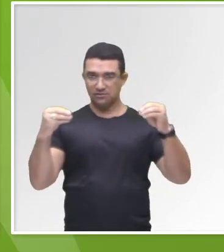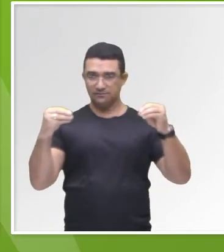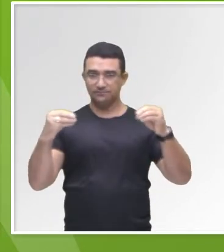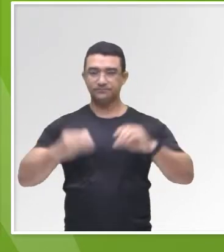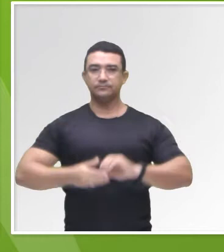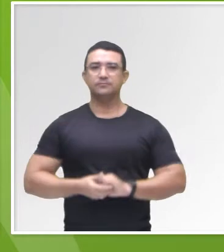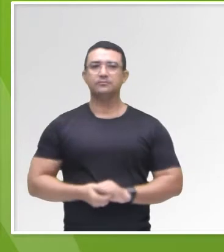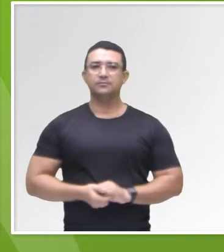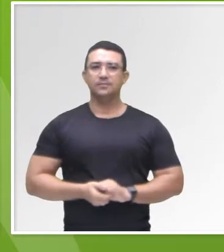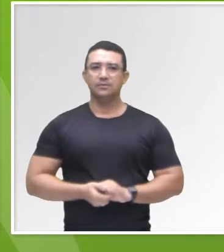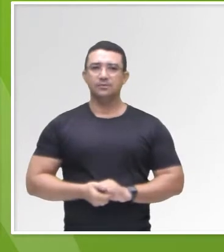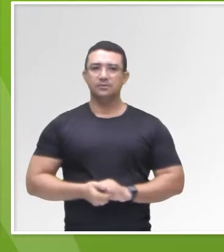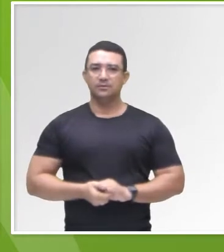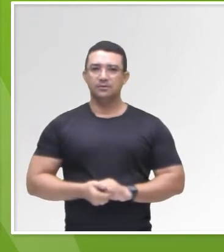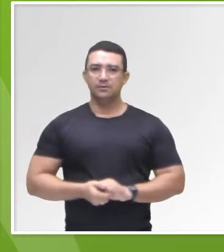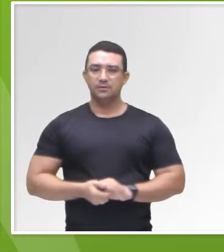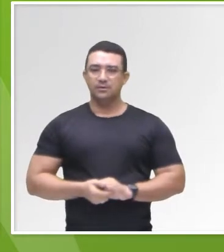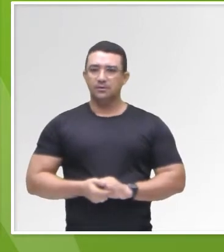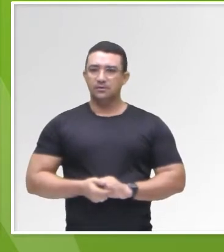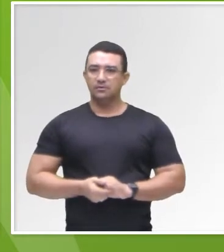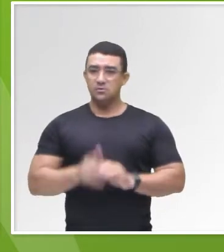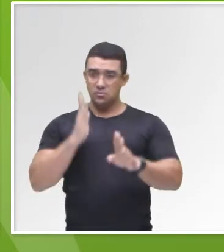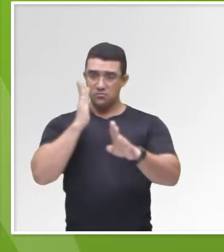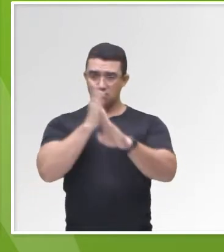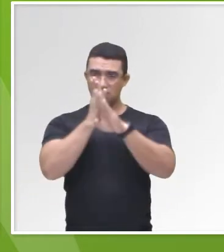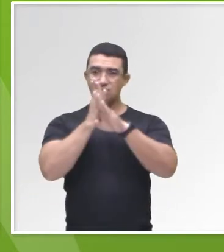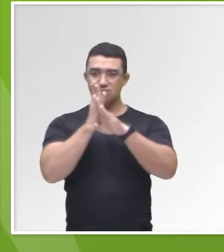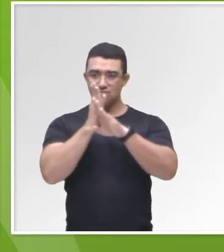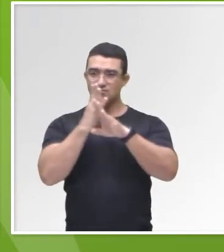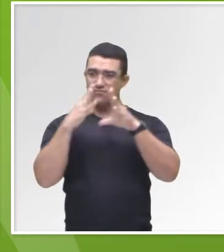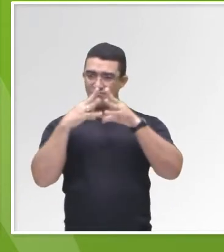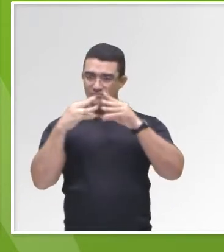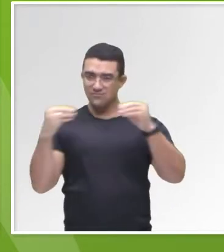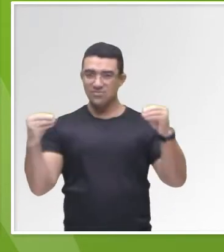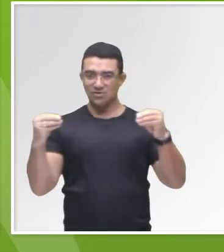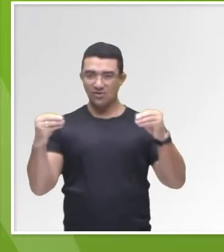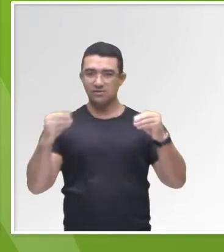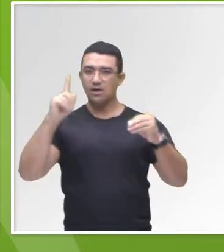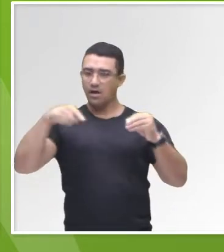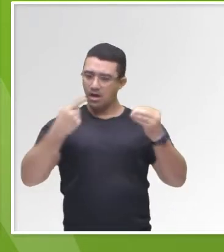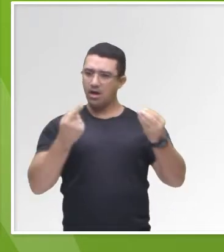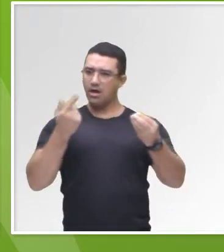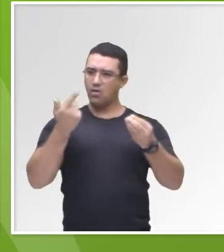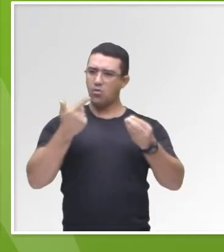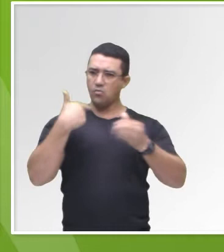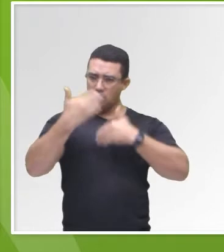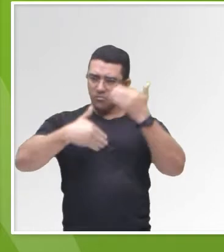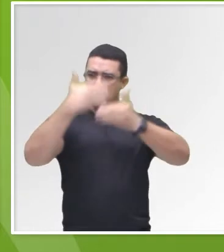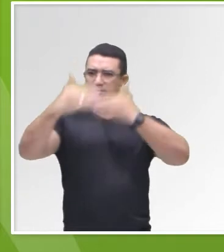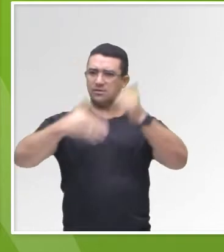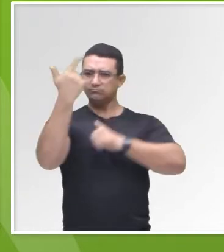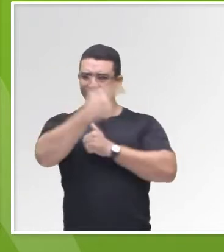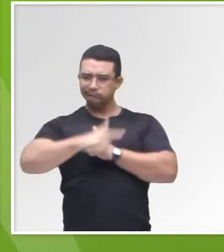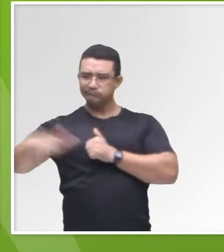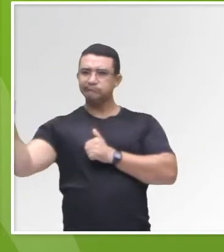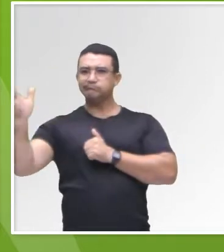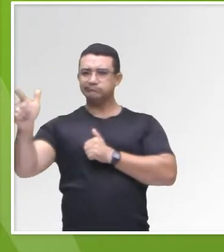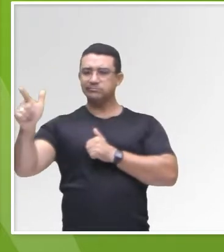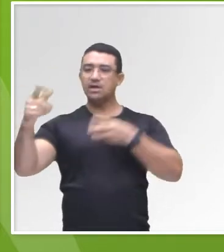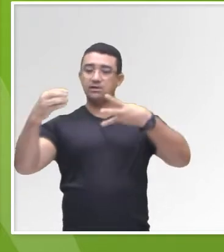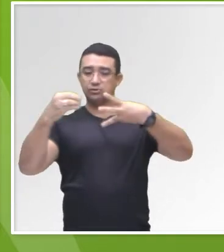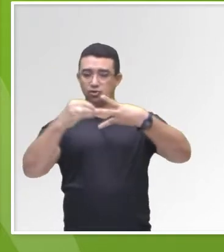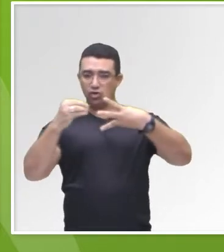sobre a mitose. A mitose, então, é um processo contínuo, onde uma célula dá origem